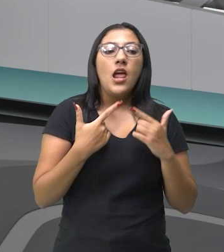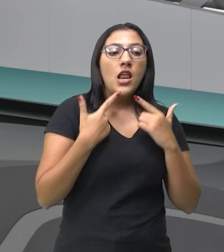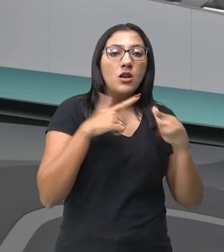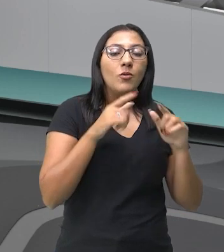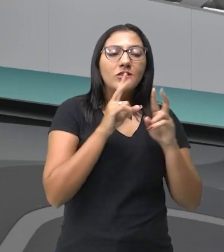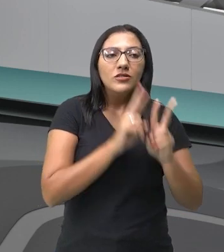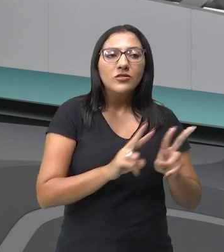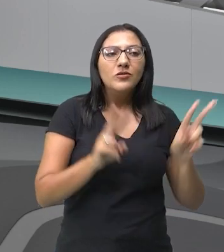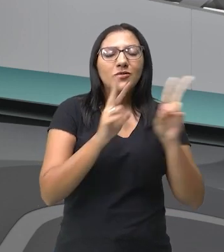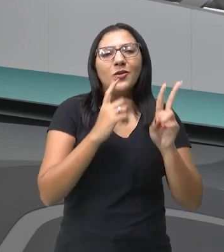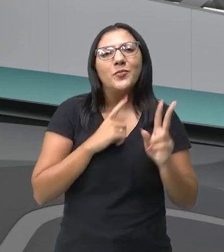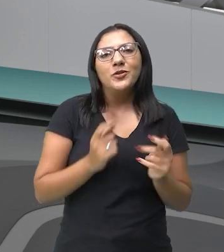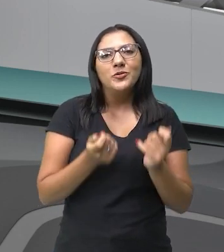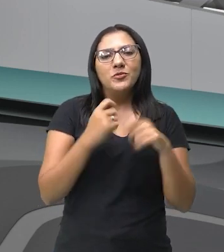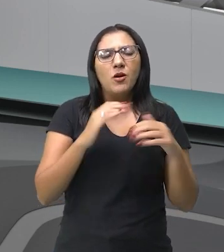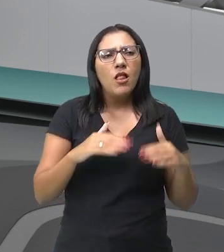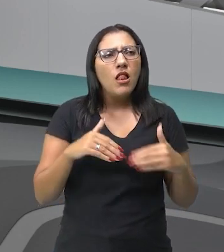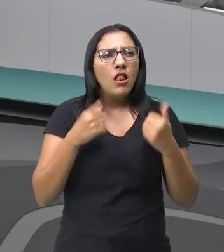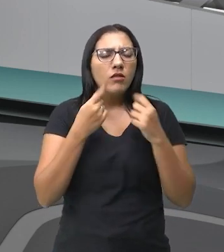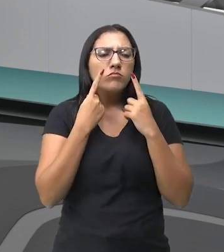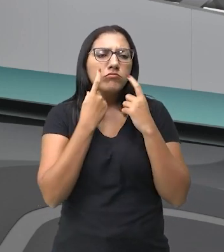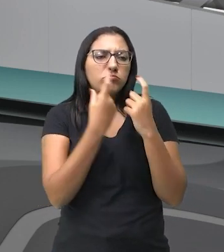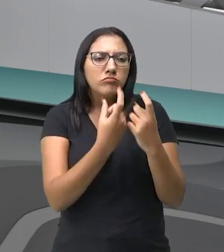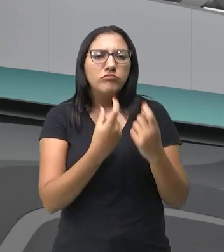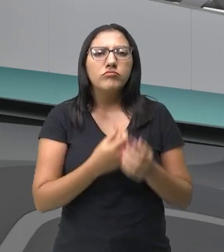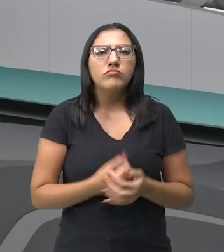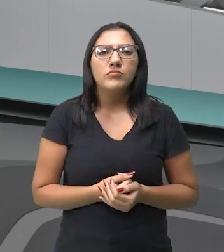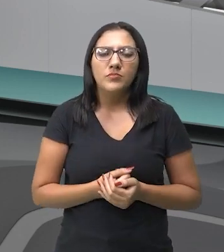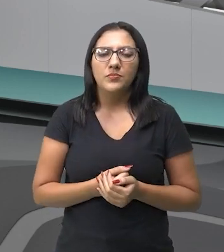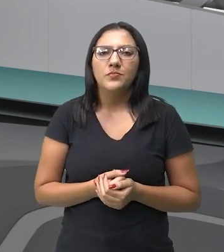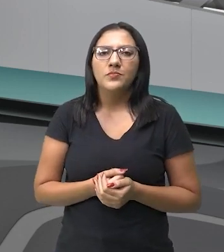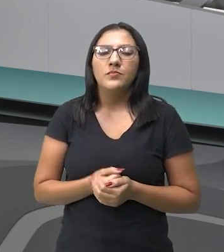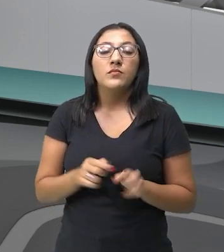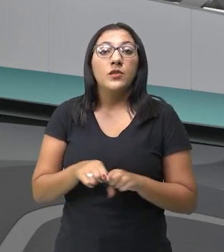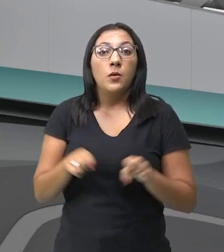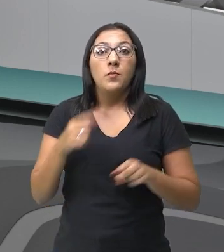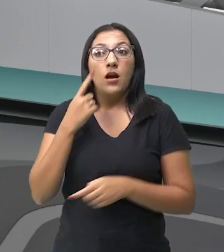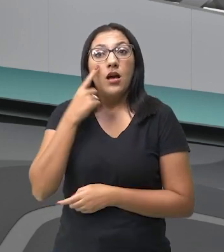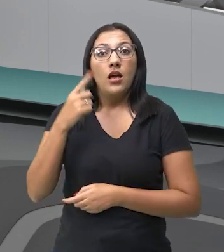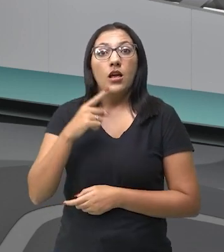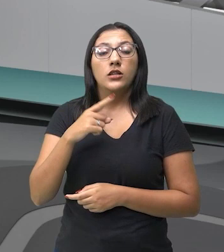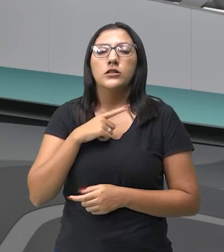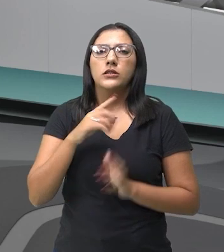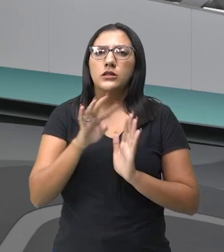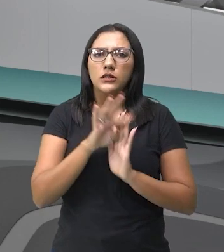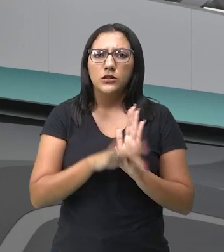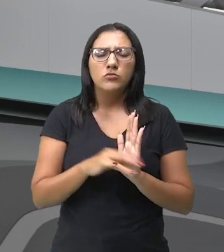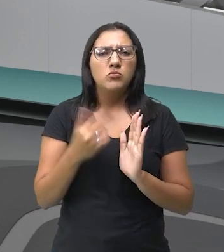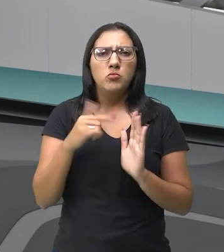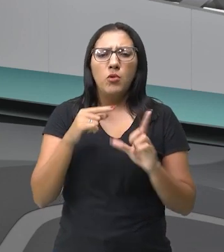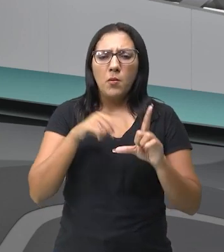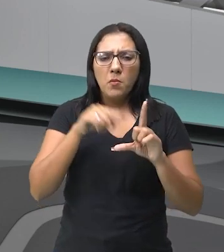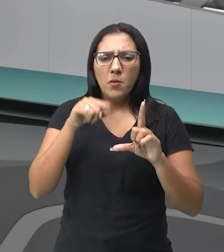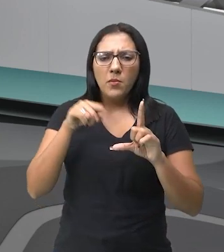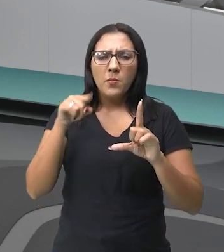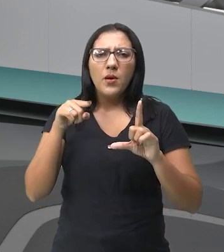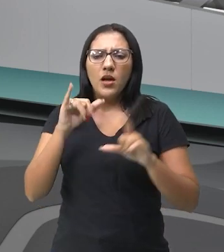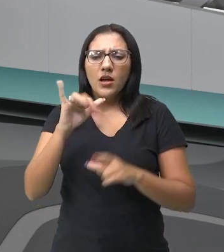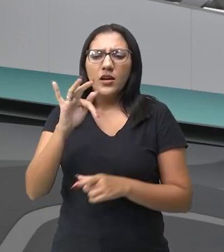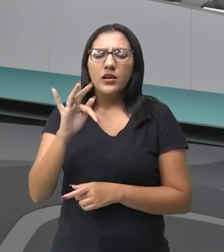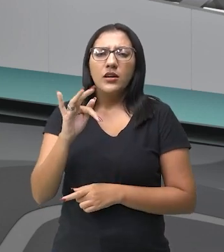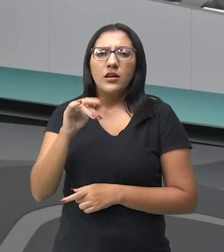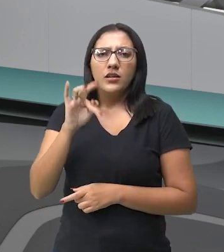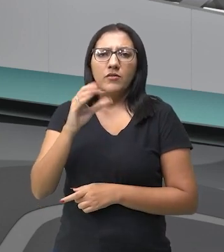mais atrativa e completa para quem está lendo. Só que esse texto aqui, ele não é um infográfico. Esse texto aqui que a gente acabou